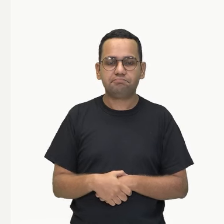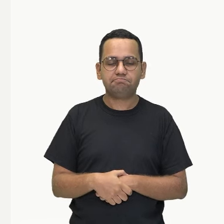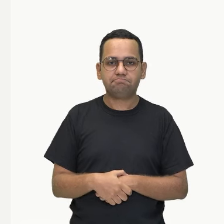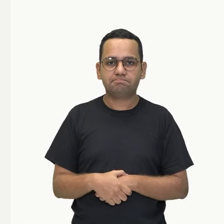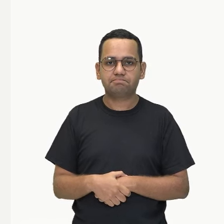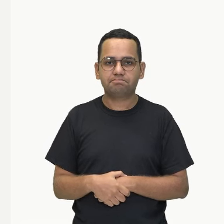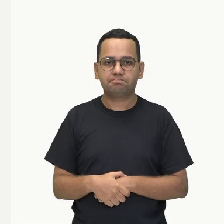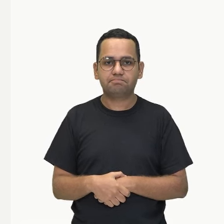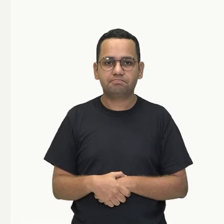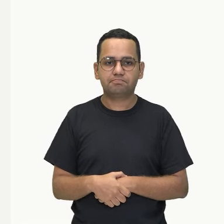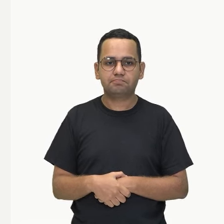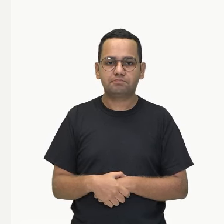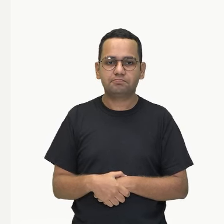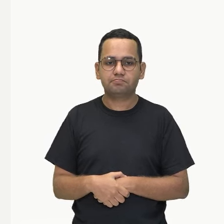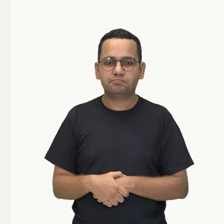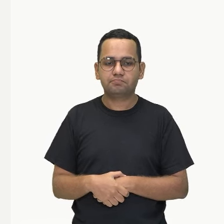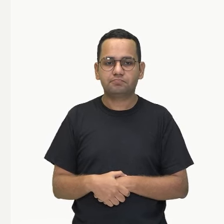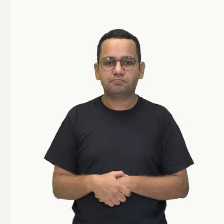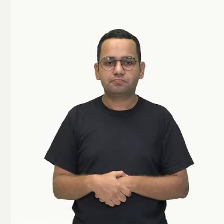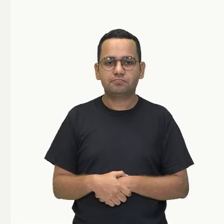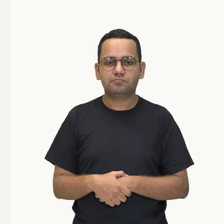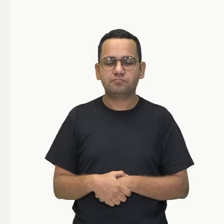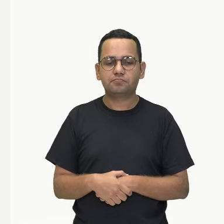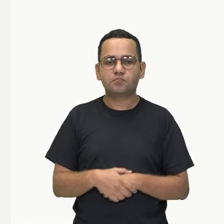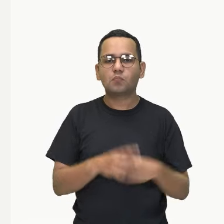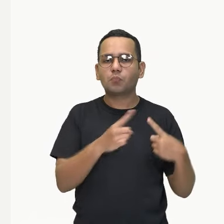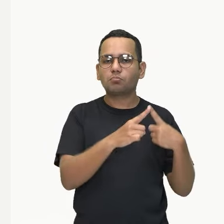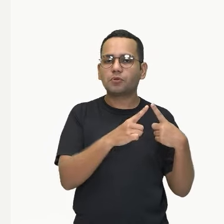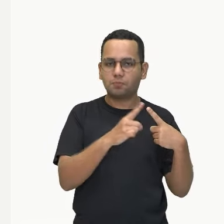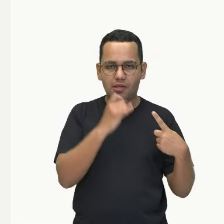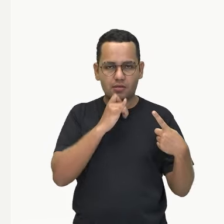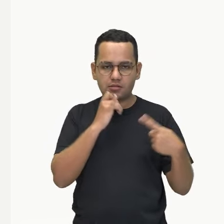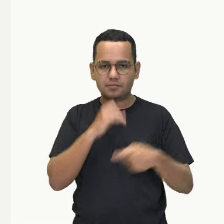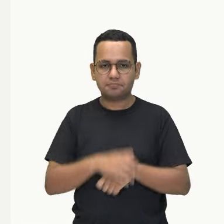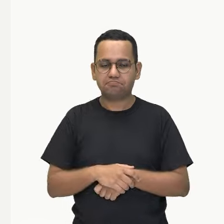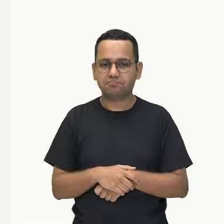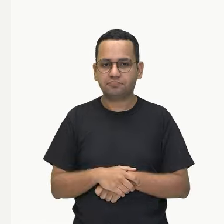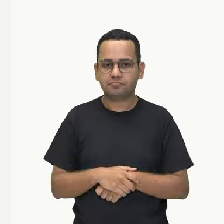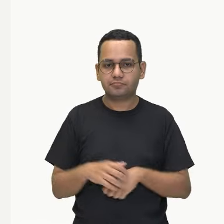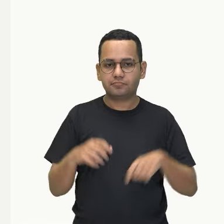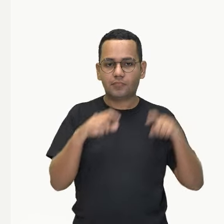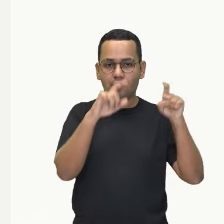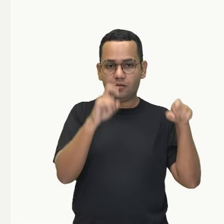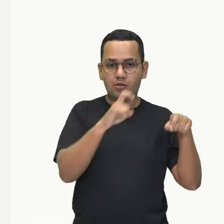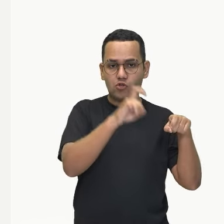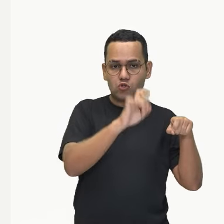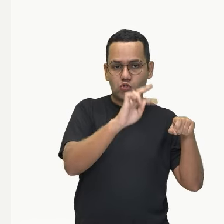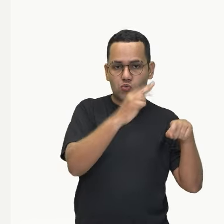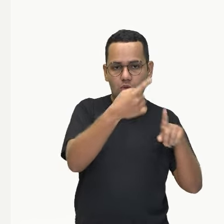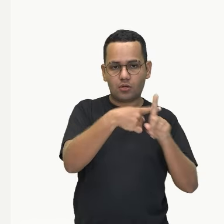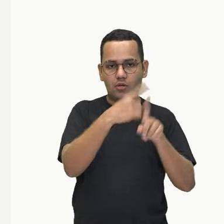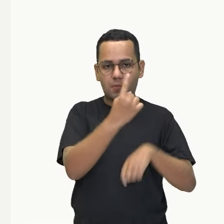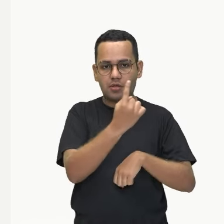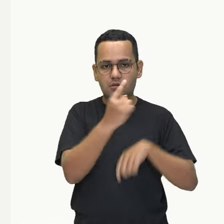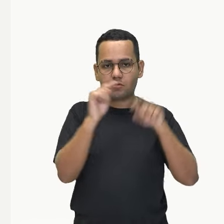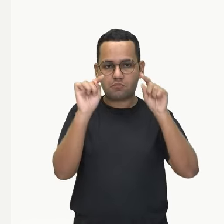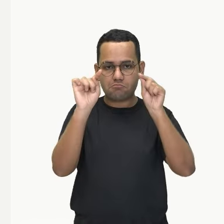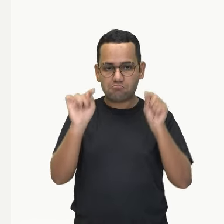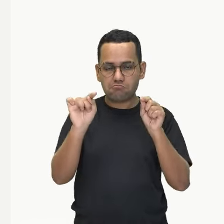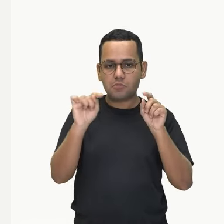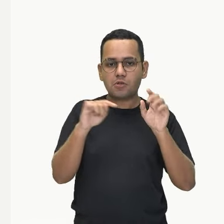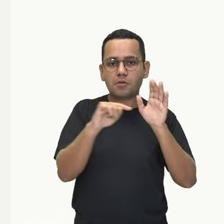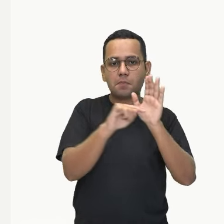observe. A gente tem ó, x ao quadrado e x. São termos semelhantes?